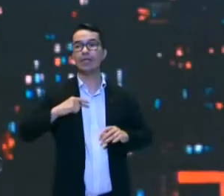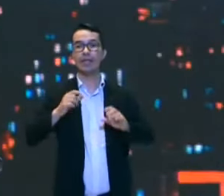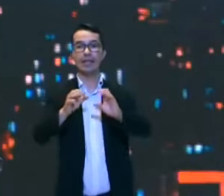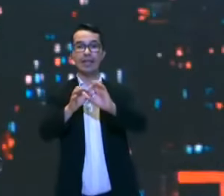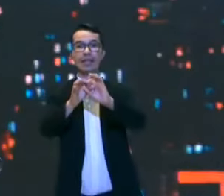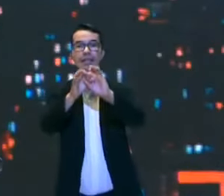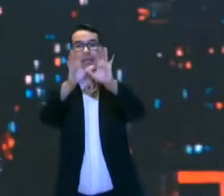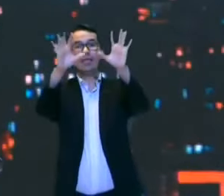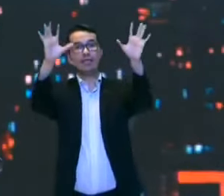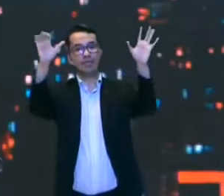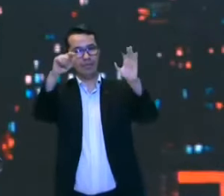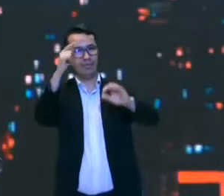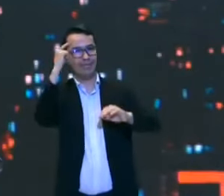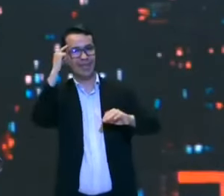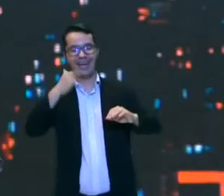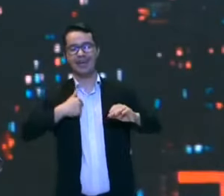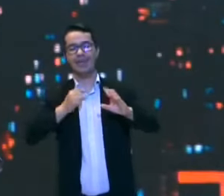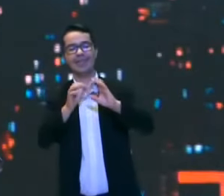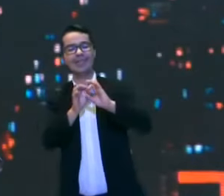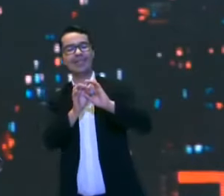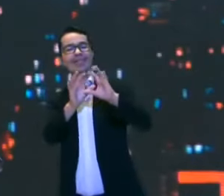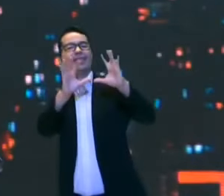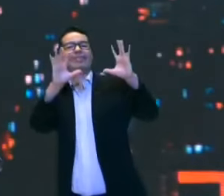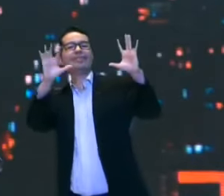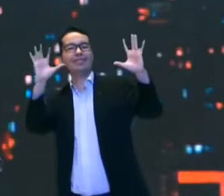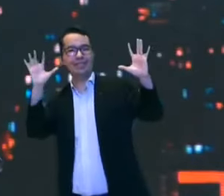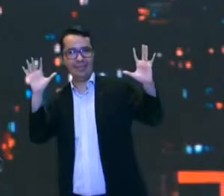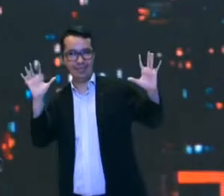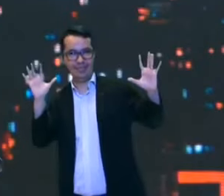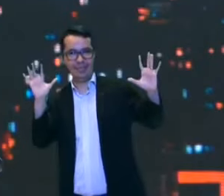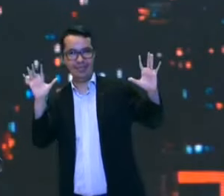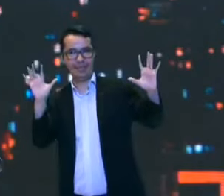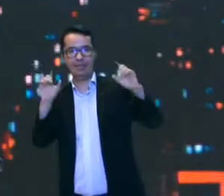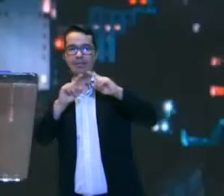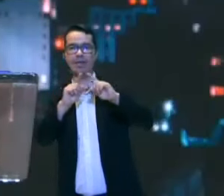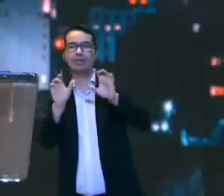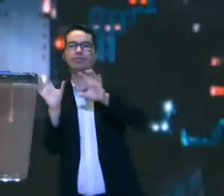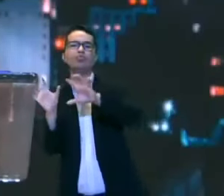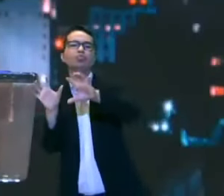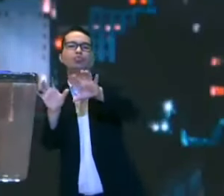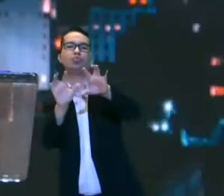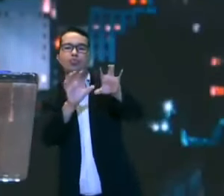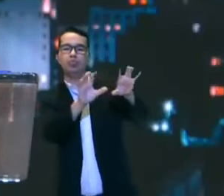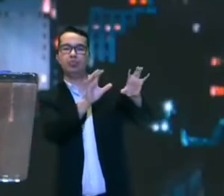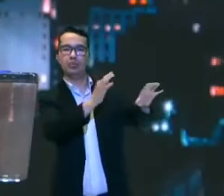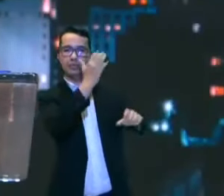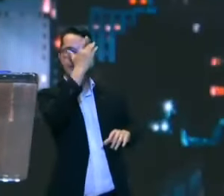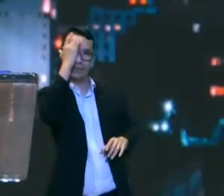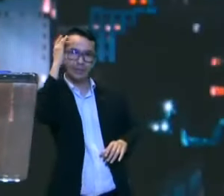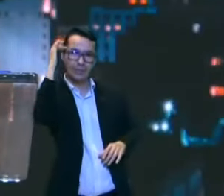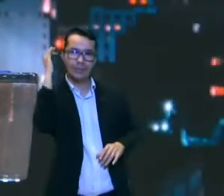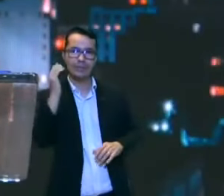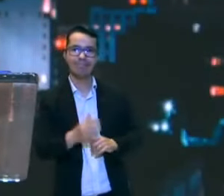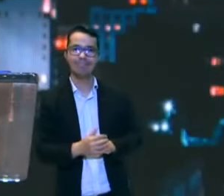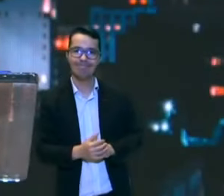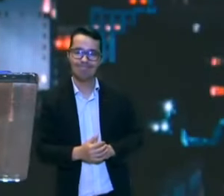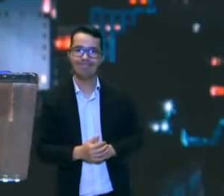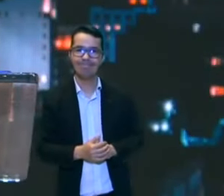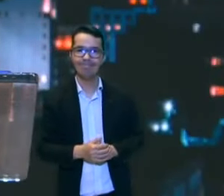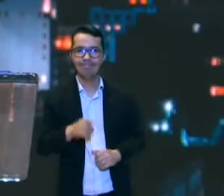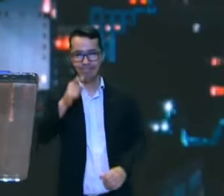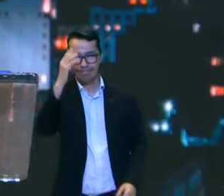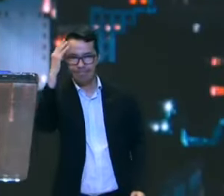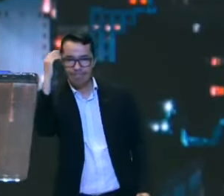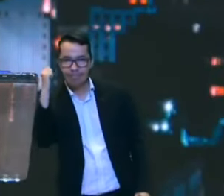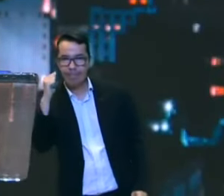os fracos. Sabe quando a gente faz tropeçar?